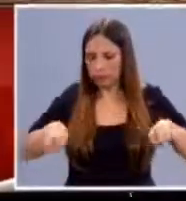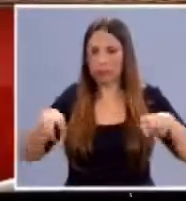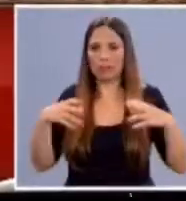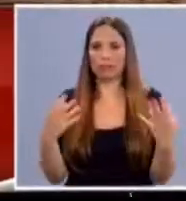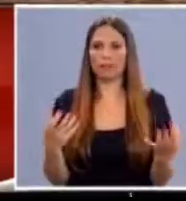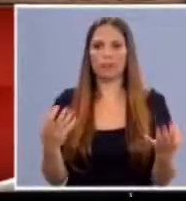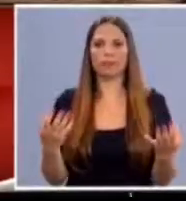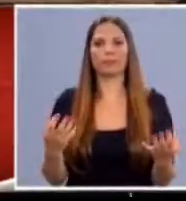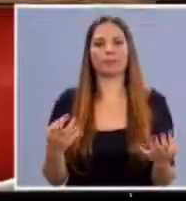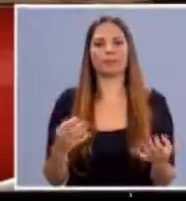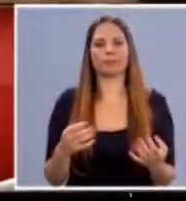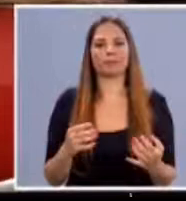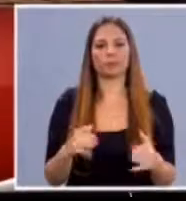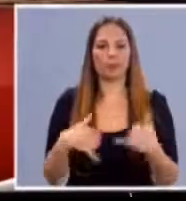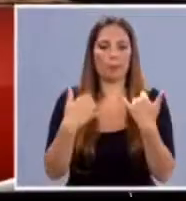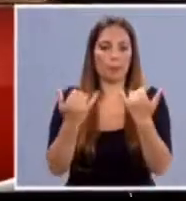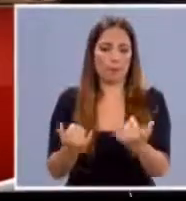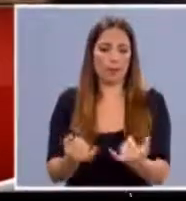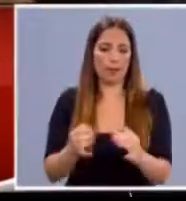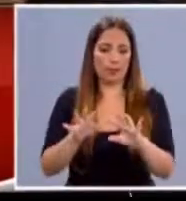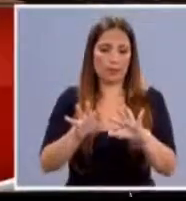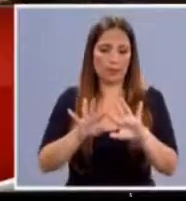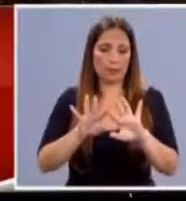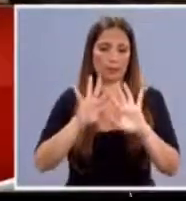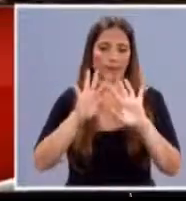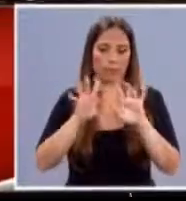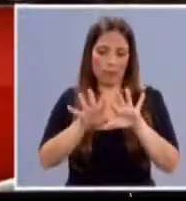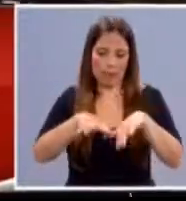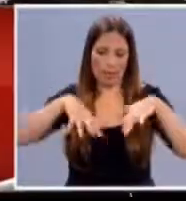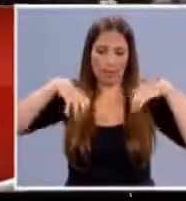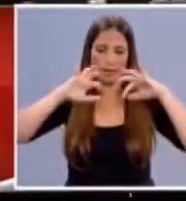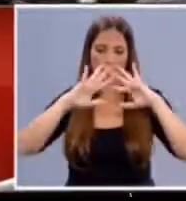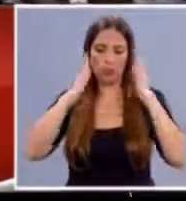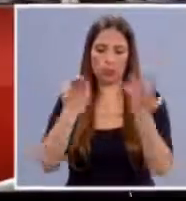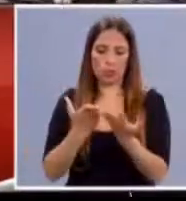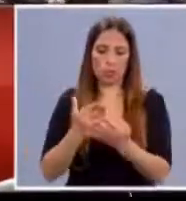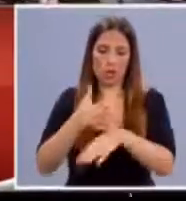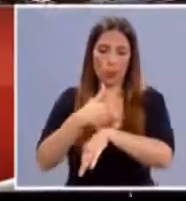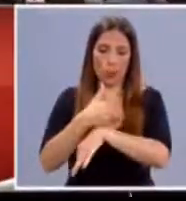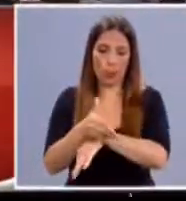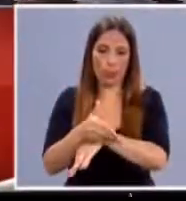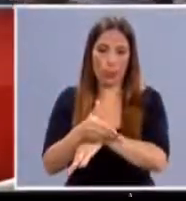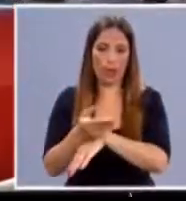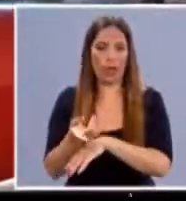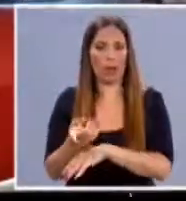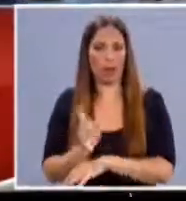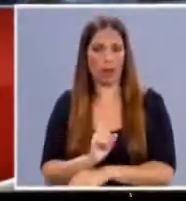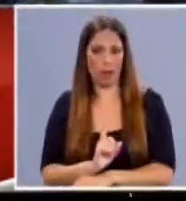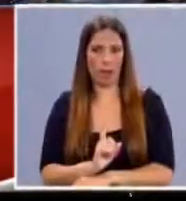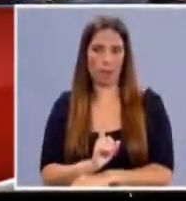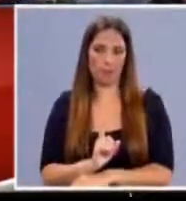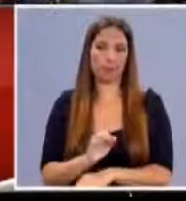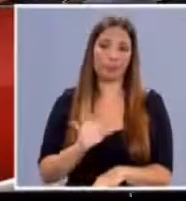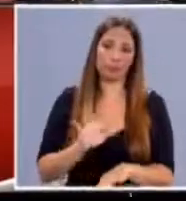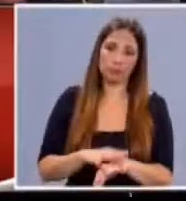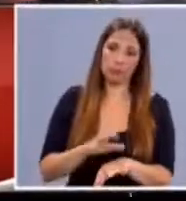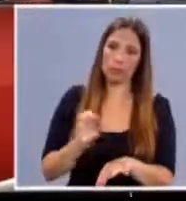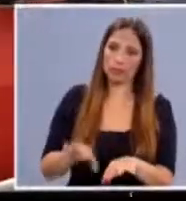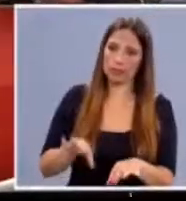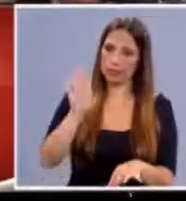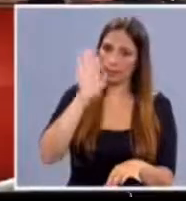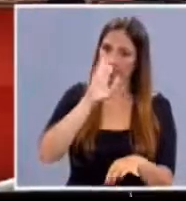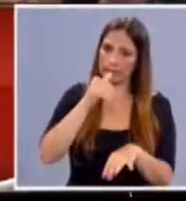a Assembleia Geral possa, efetivamente, não ter atrasos no seu início. Porque se tiver